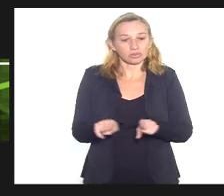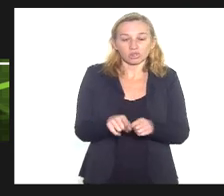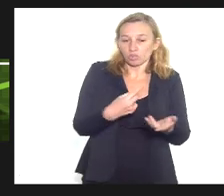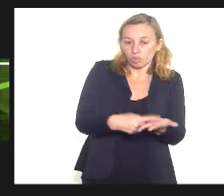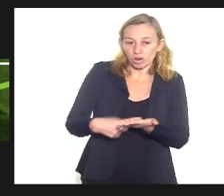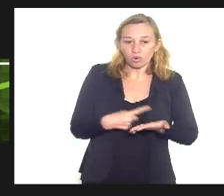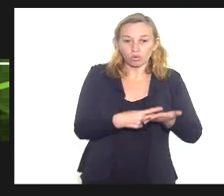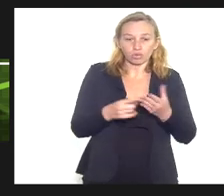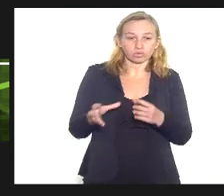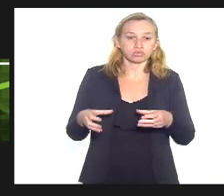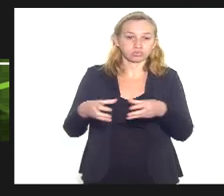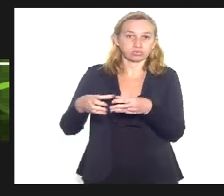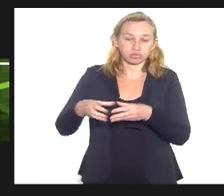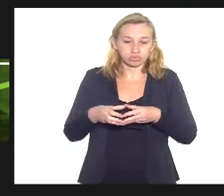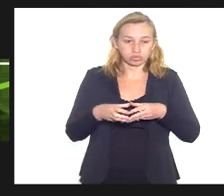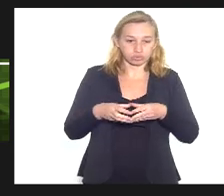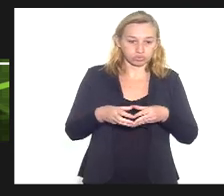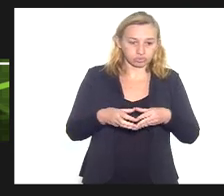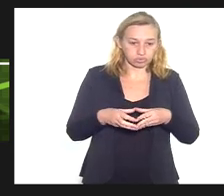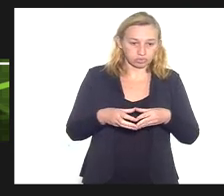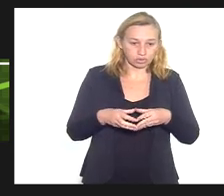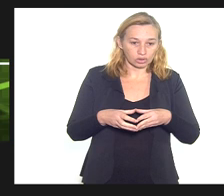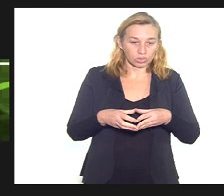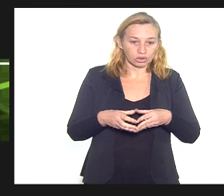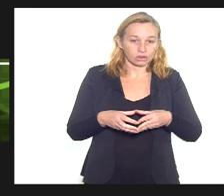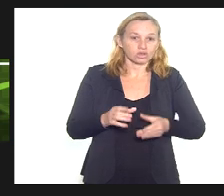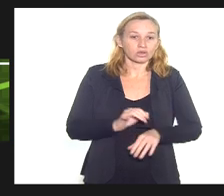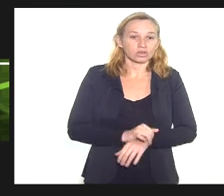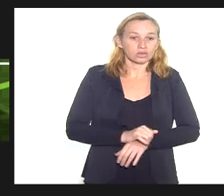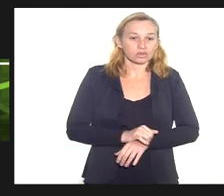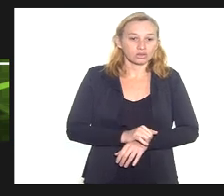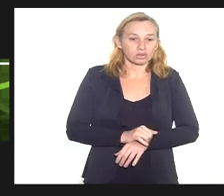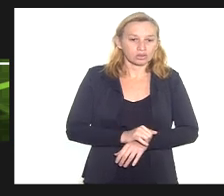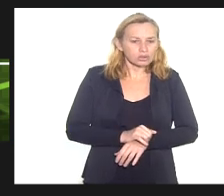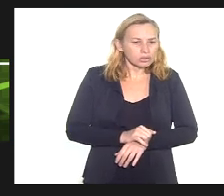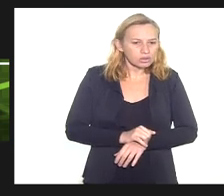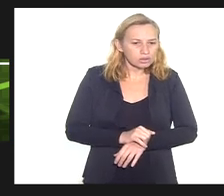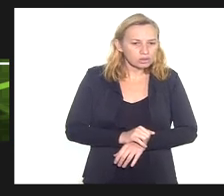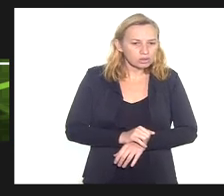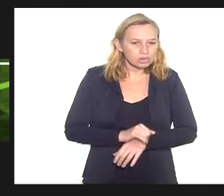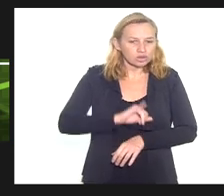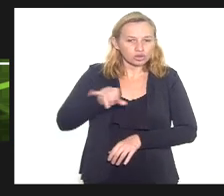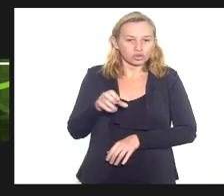operação conjunta, que na sigla em inglês utilizamos o JOA, Joint Operating